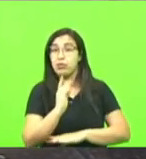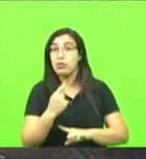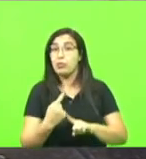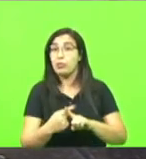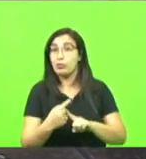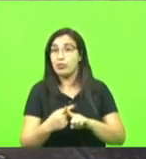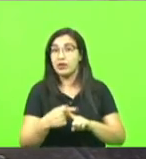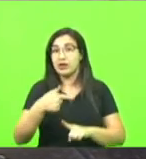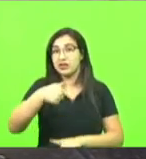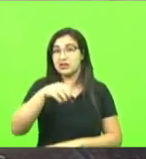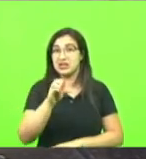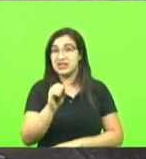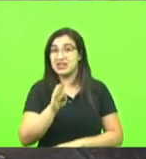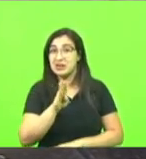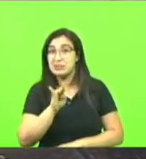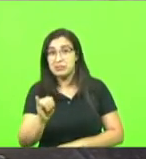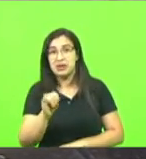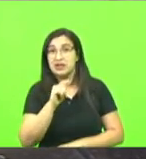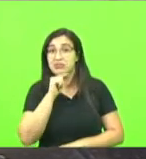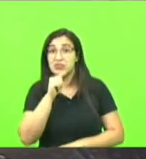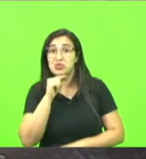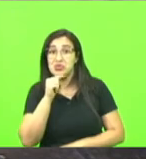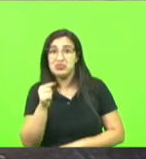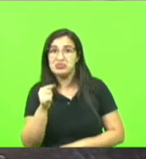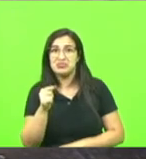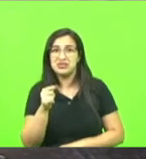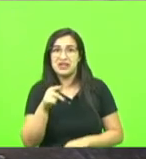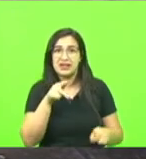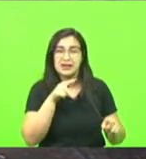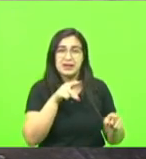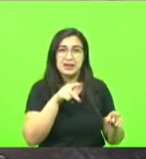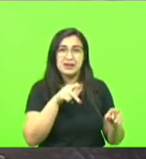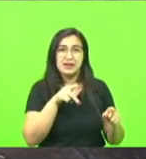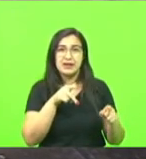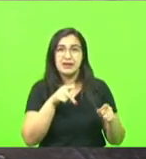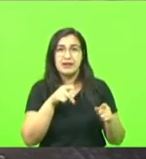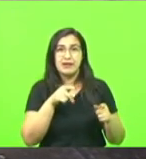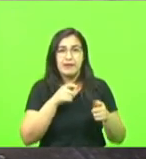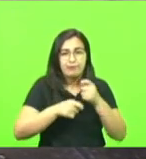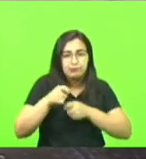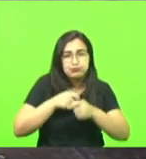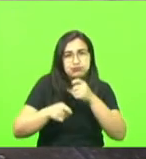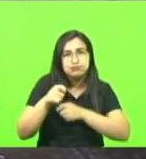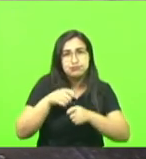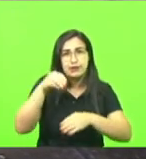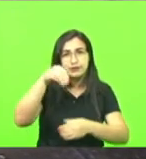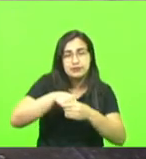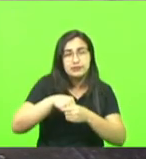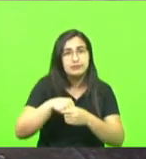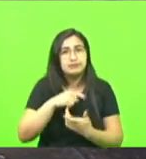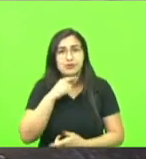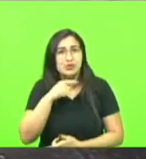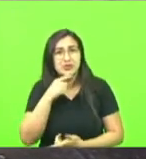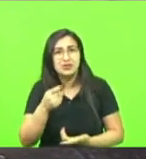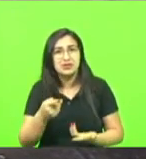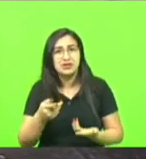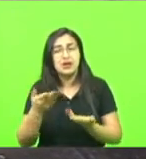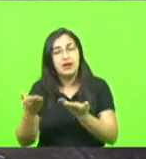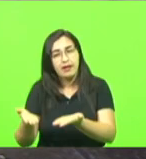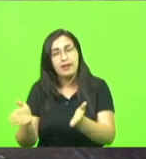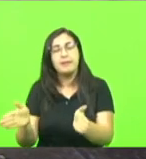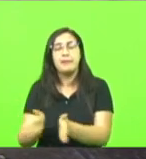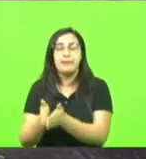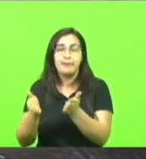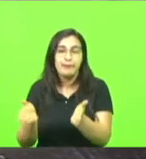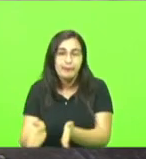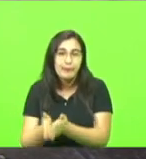bilhões, porque não conseguimos cortar despesas internamente. Sabe o que isso significa? O mais pobre vai, como sempre